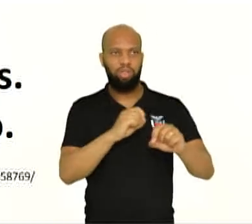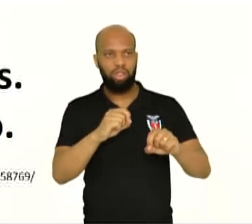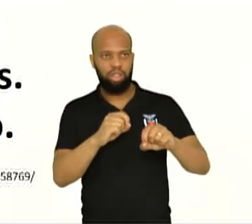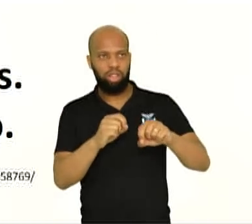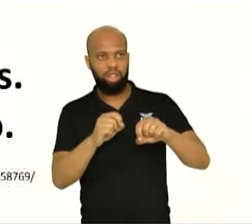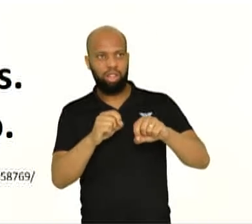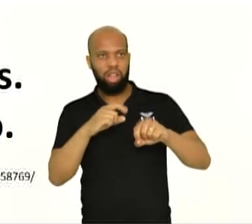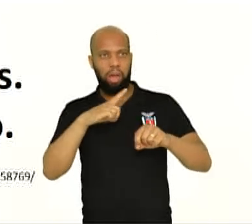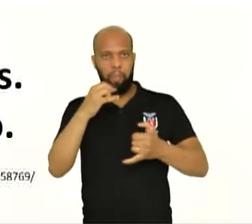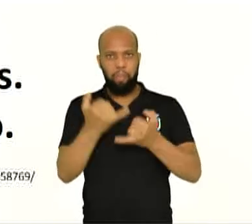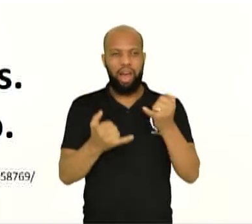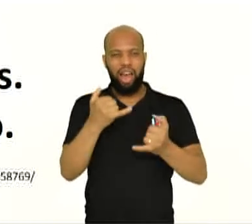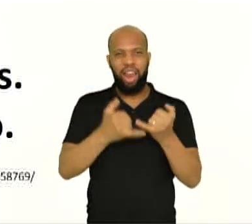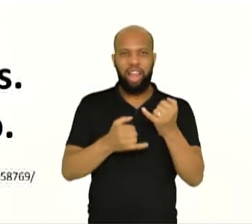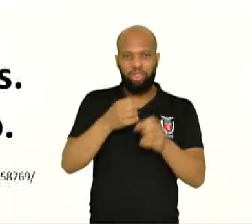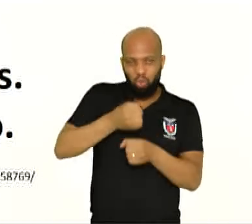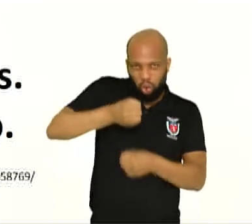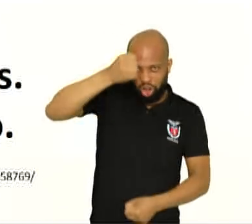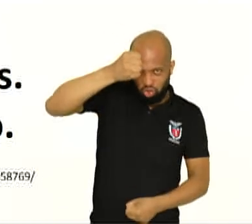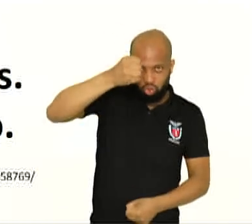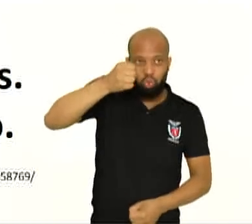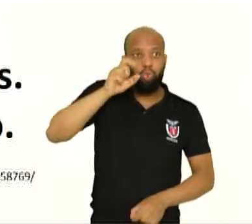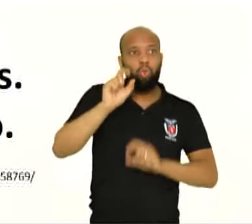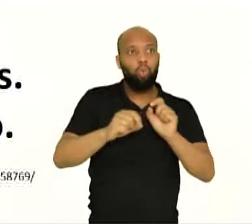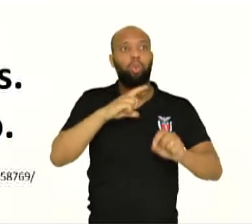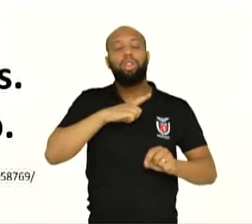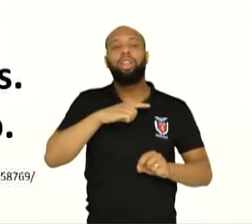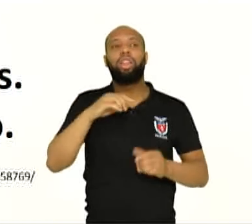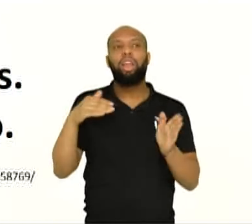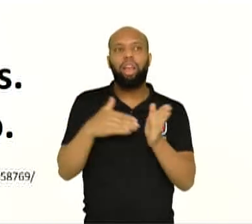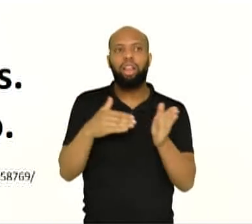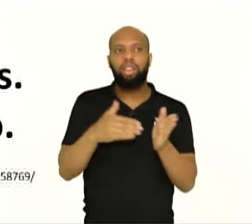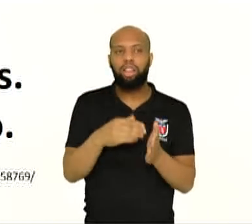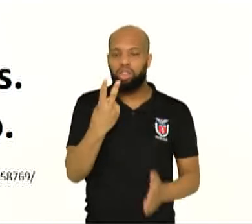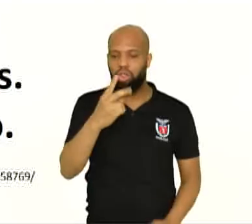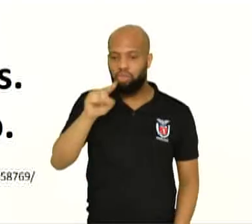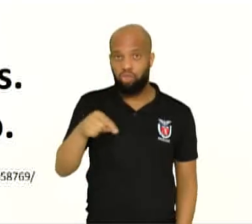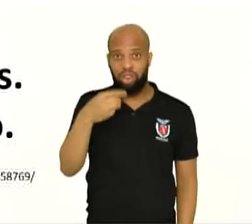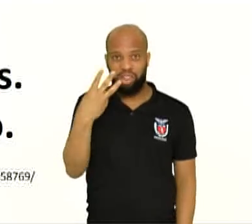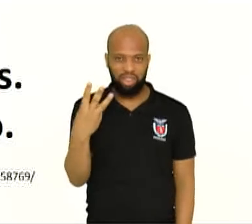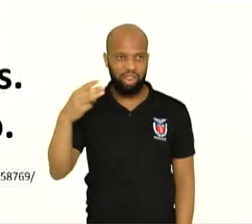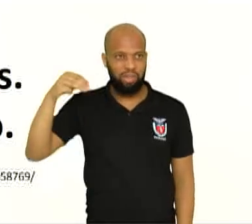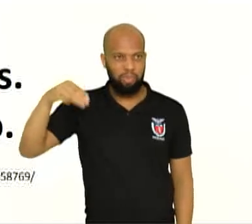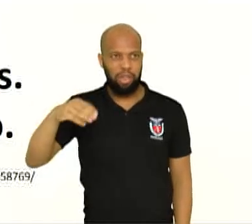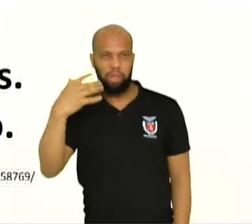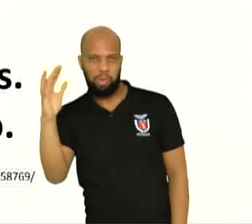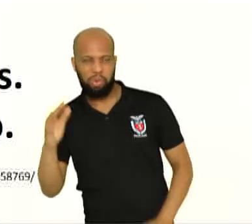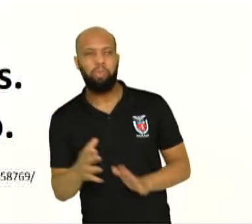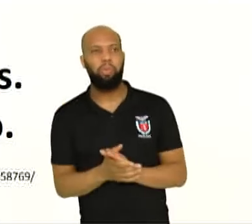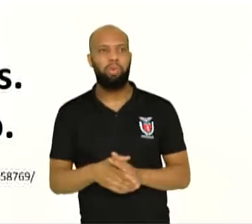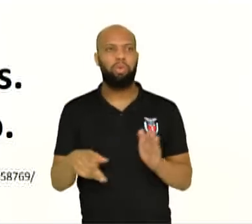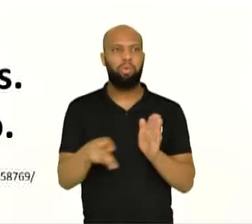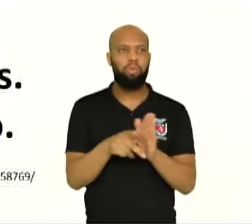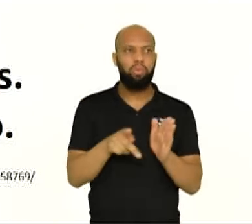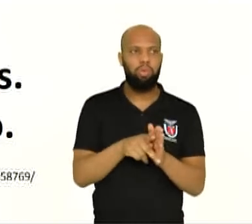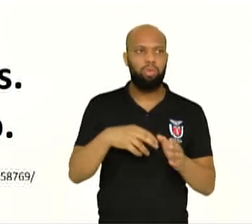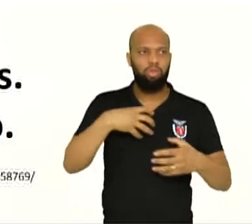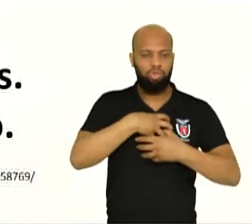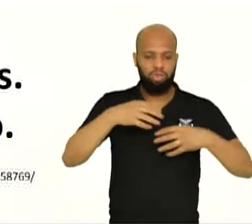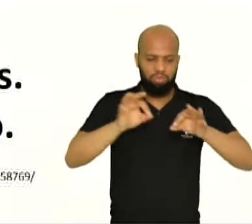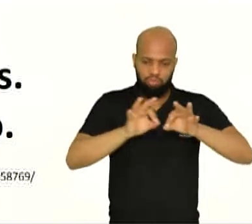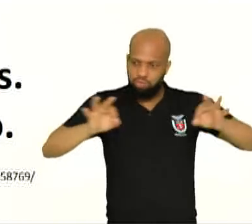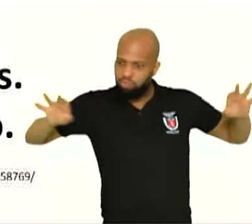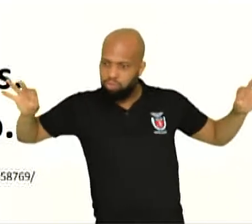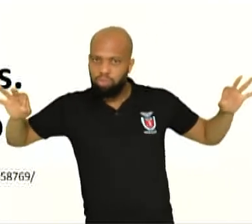é a parte que parece um guarda-chuva, ela pode chegar até 2,5 metros mais ou menos, de diâmetro. Então imagina